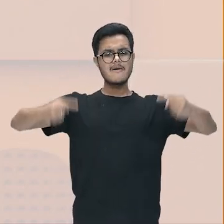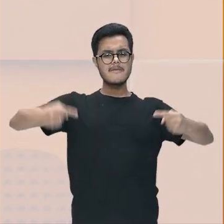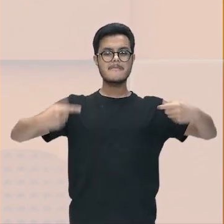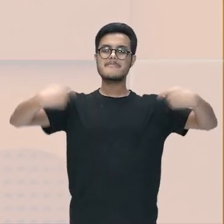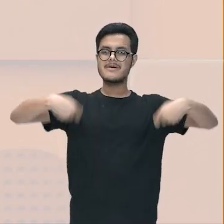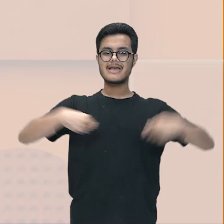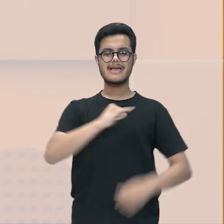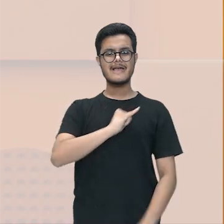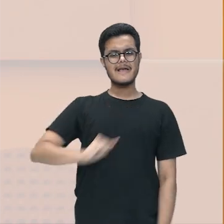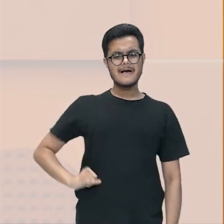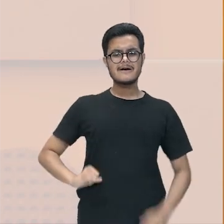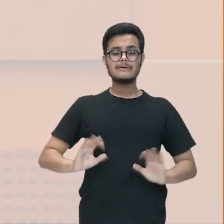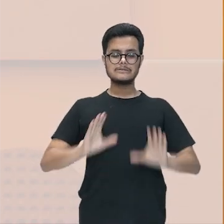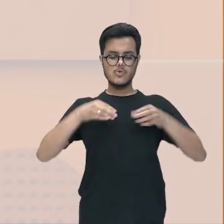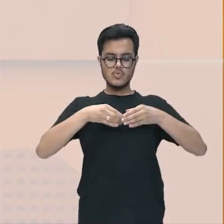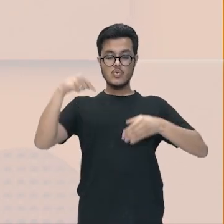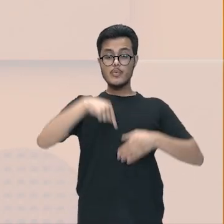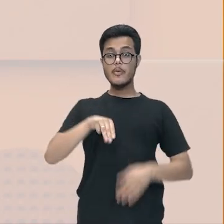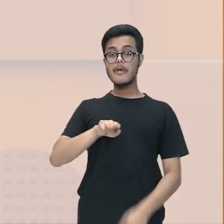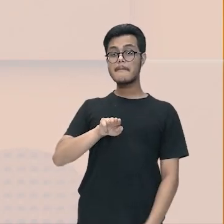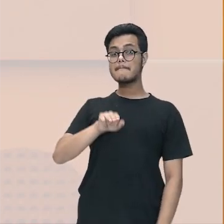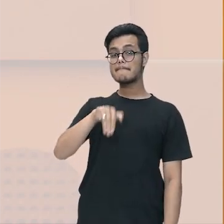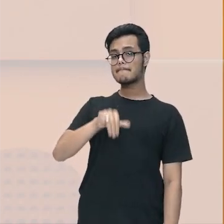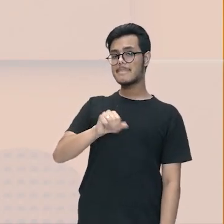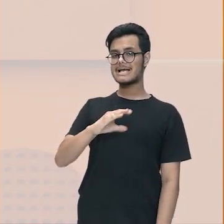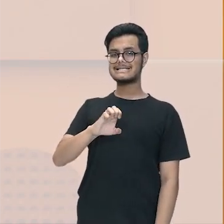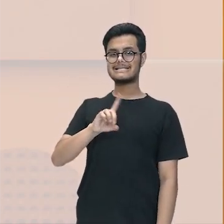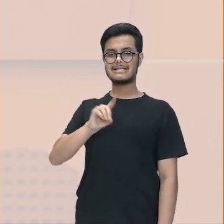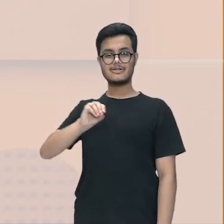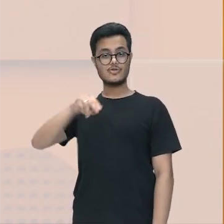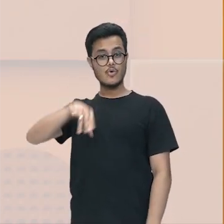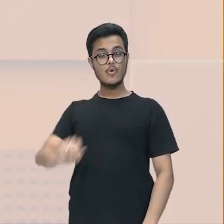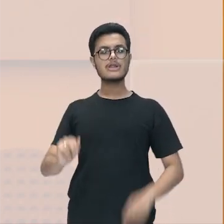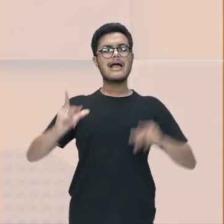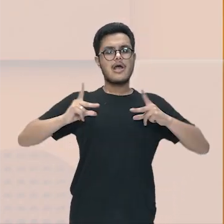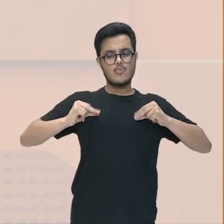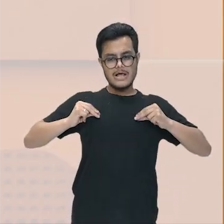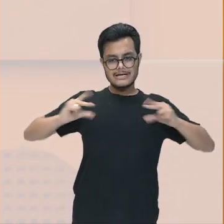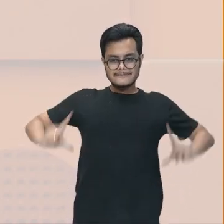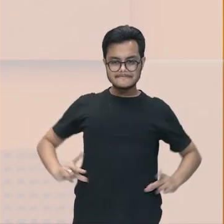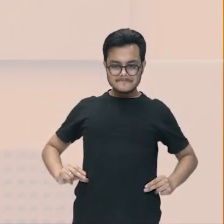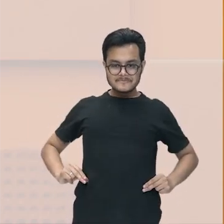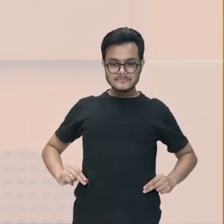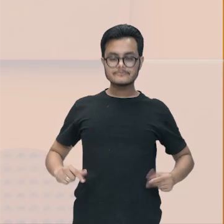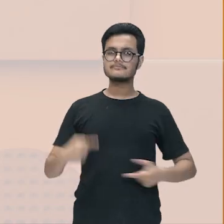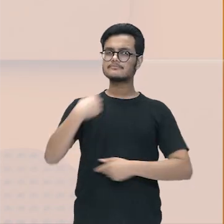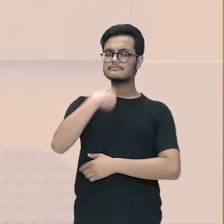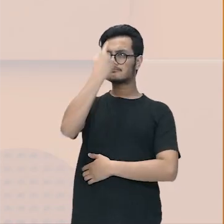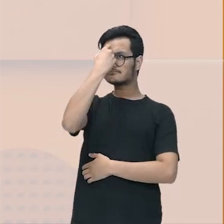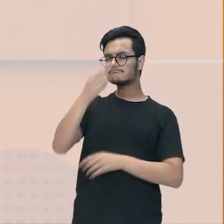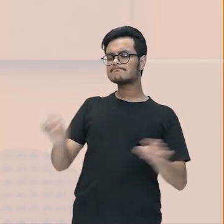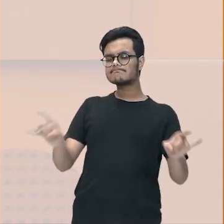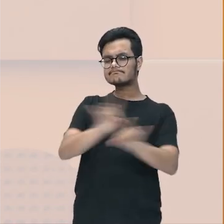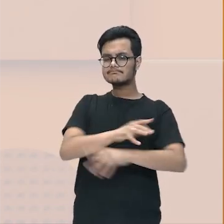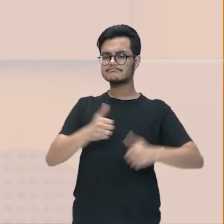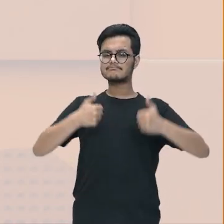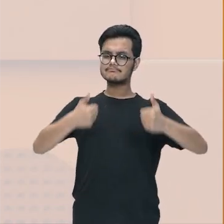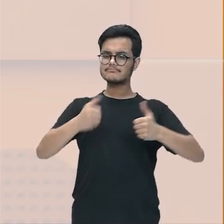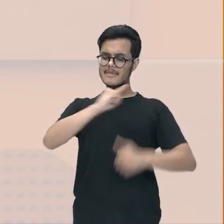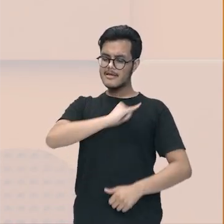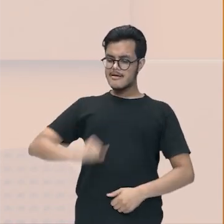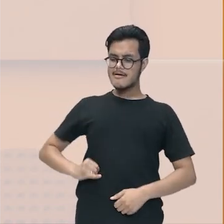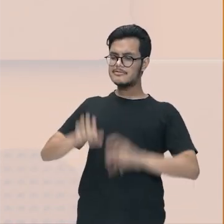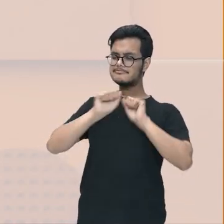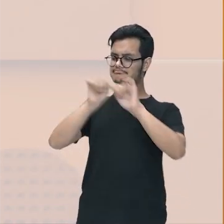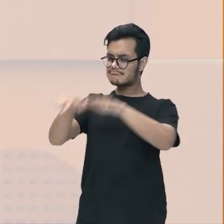outro povo ali, os macedônicos, ligados então ao Alexandre o Grande, que ele vai só esperar então a guerra acabar. Opa, vou então lá